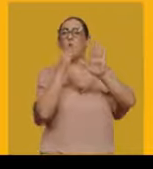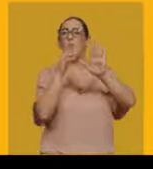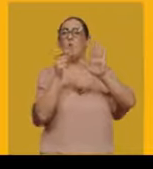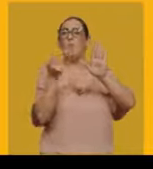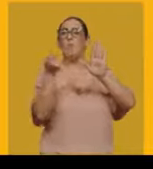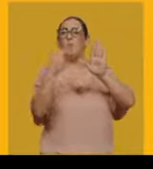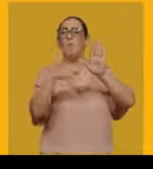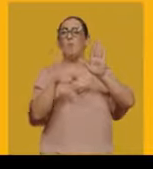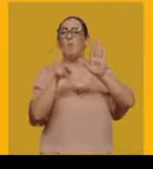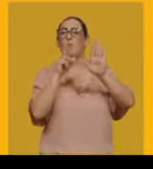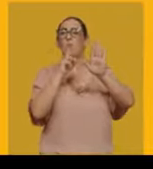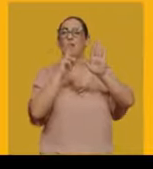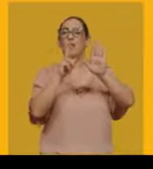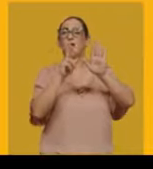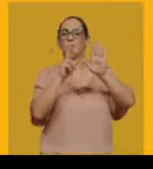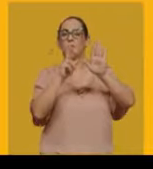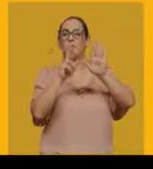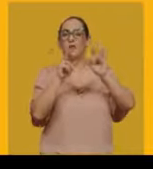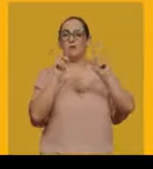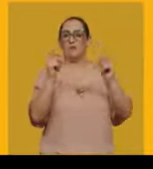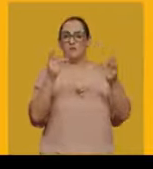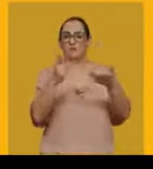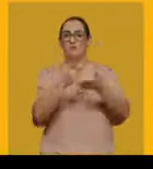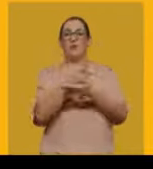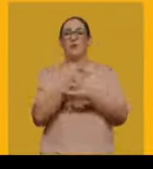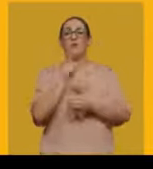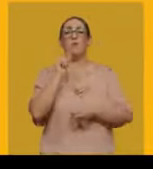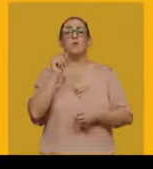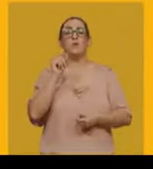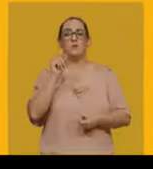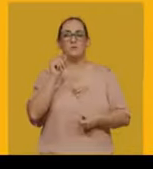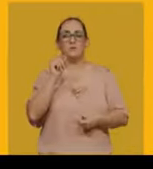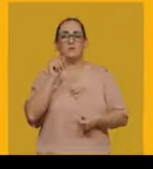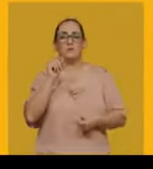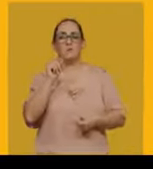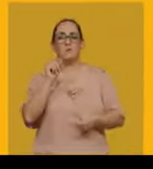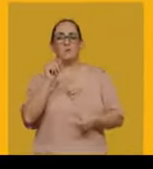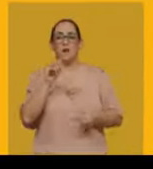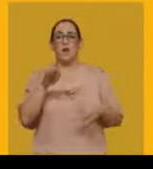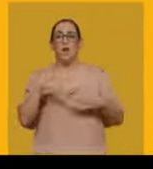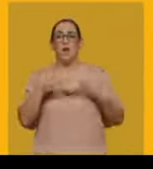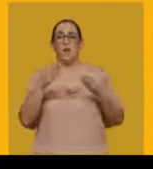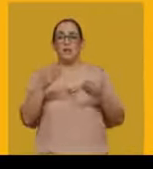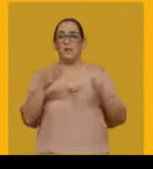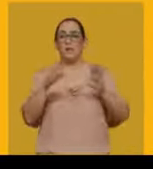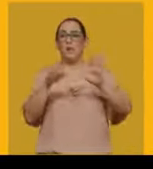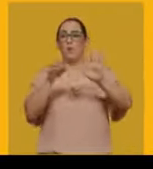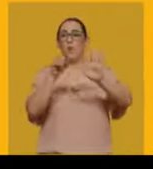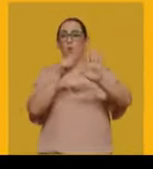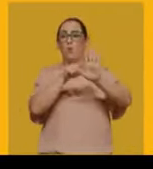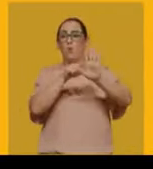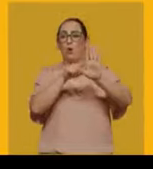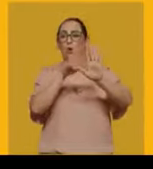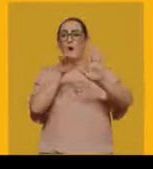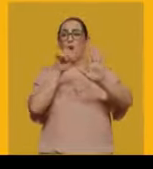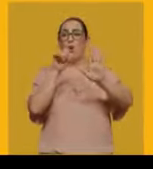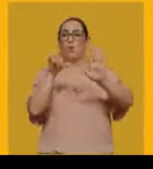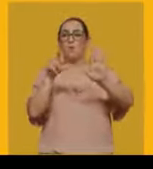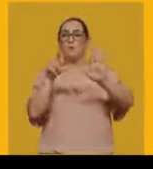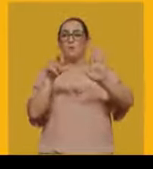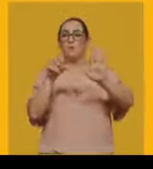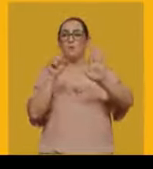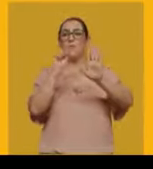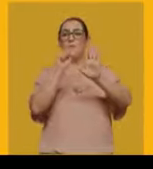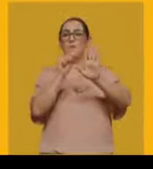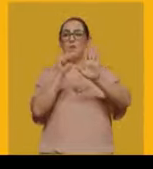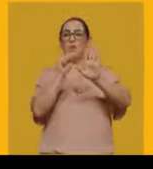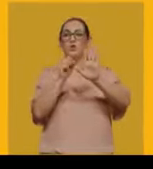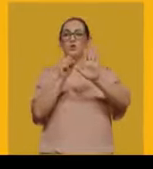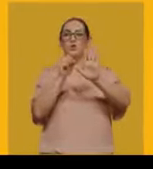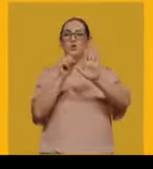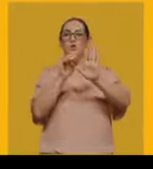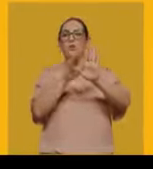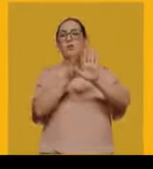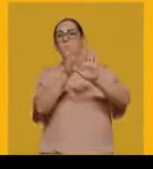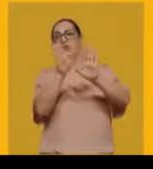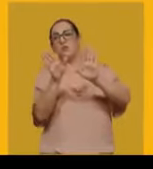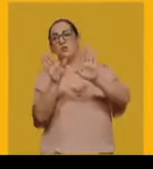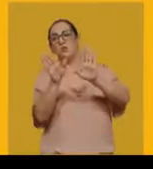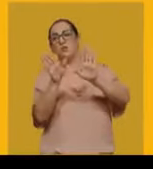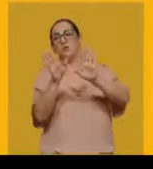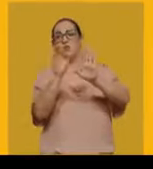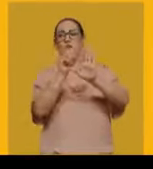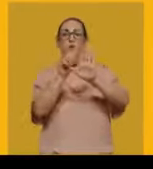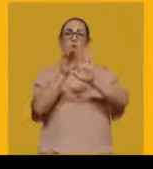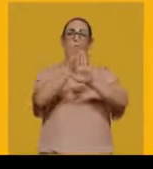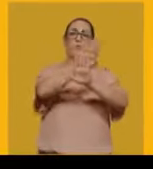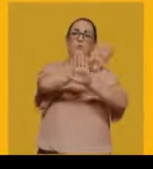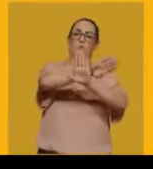consequência? Bom, a luz ela vai se desviar ou para a direita ou para a esquerda. Se ela se